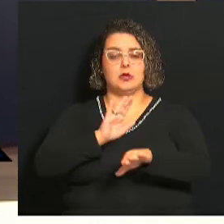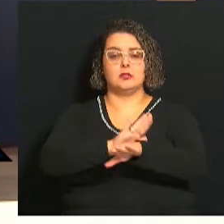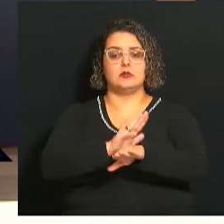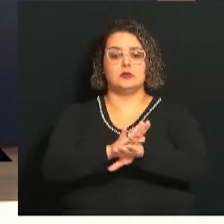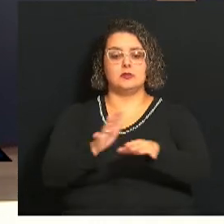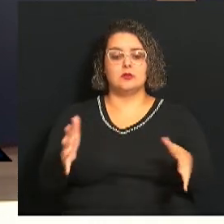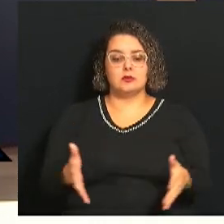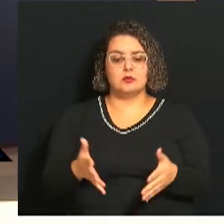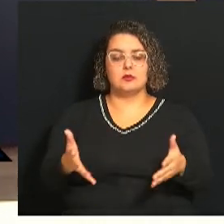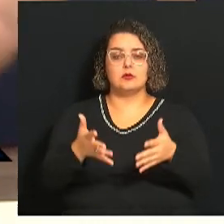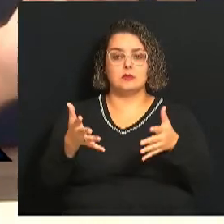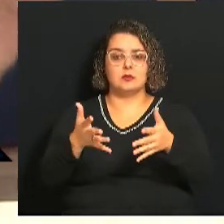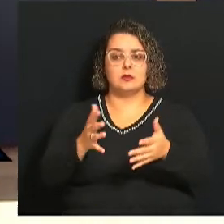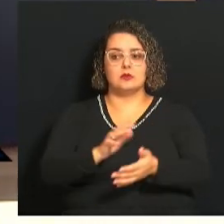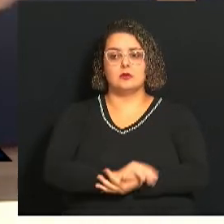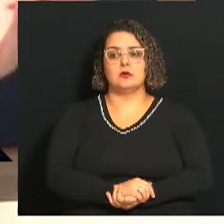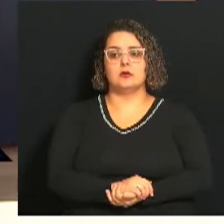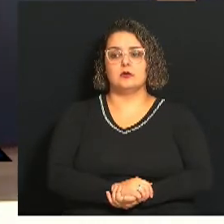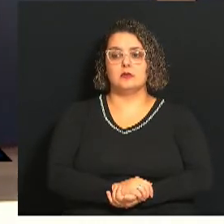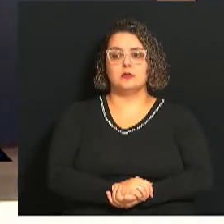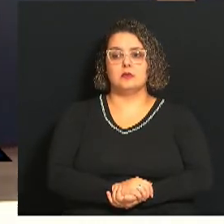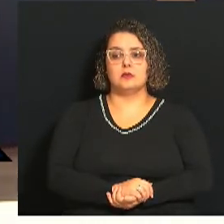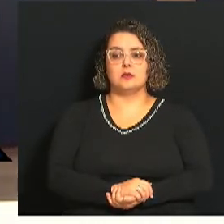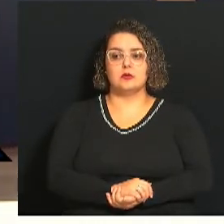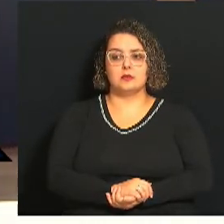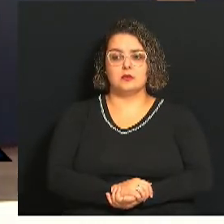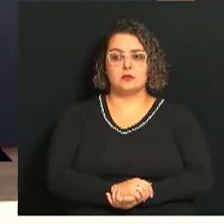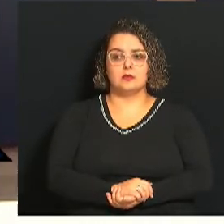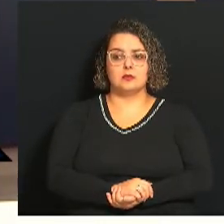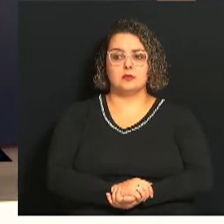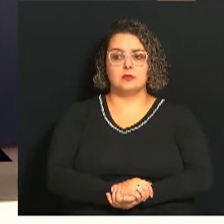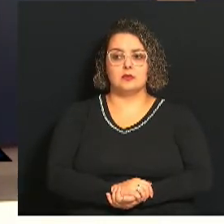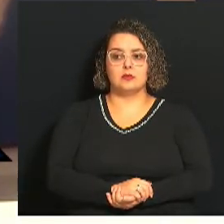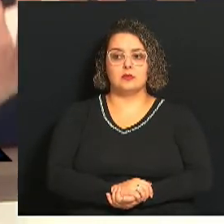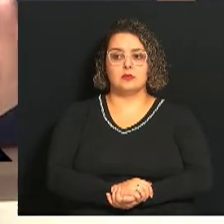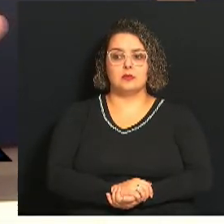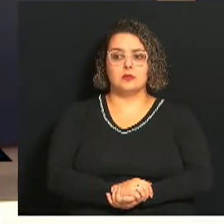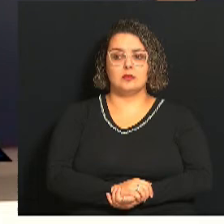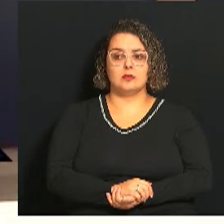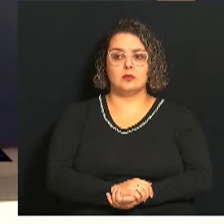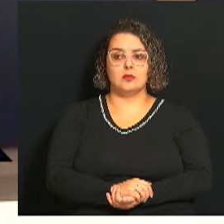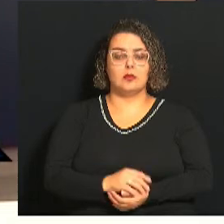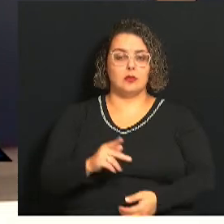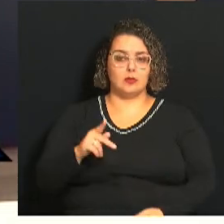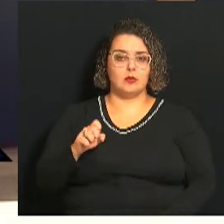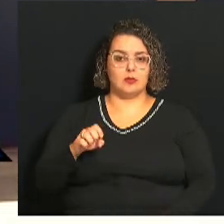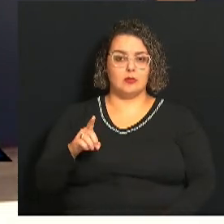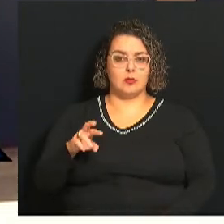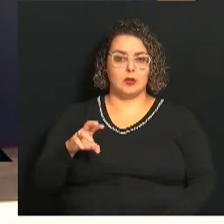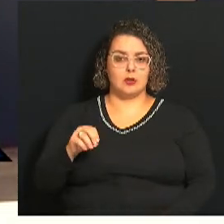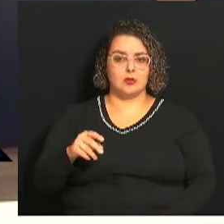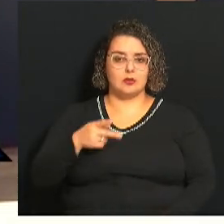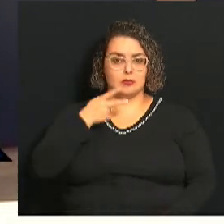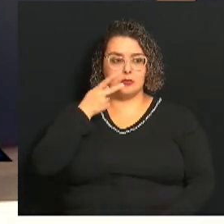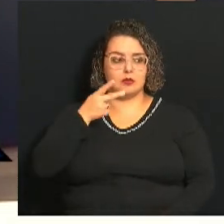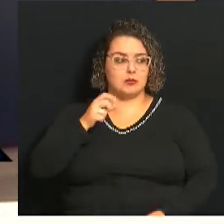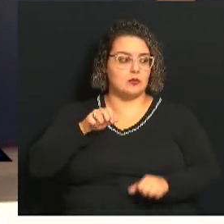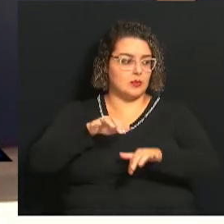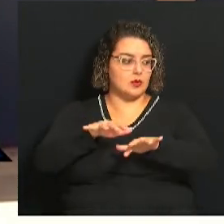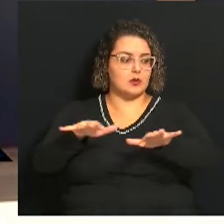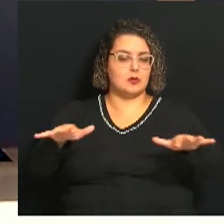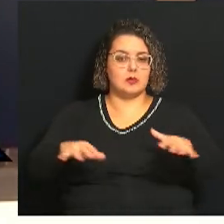no sentido de fomentar, o Pedro falou alguma coisa aí, mas a arborização da